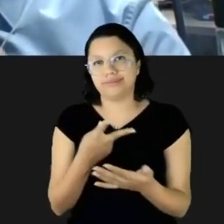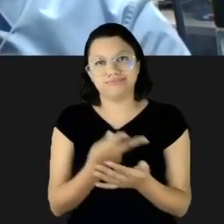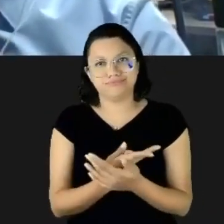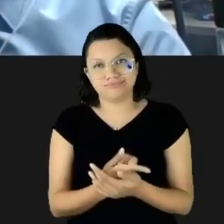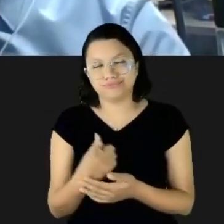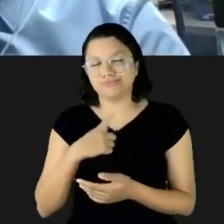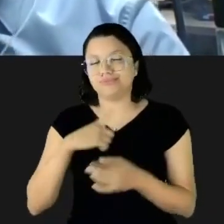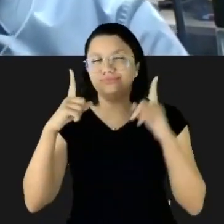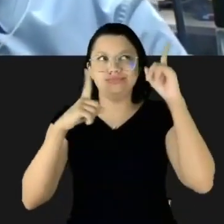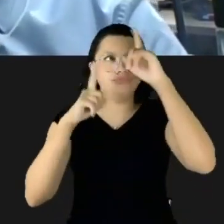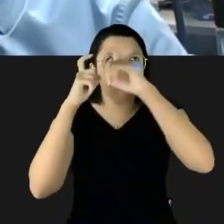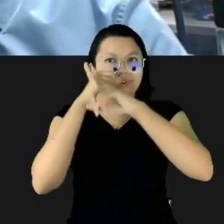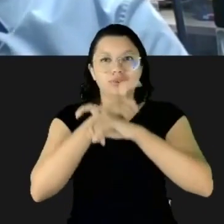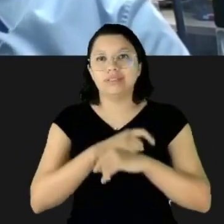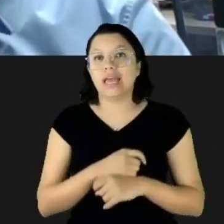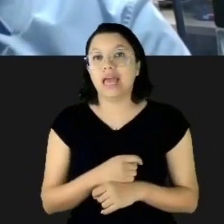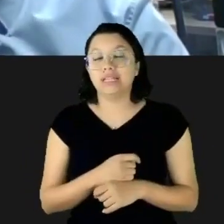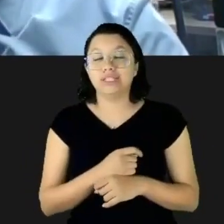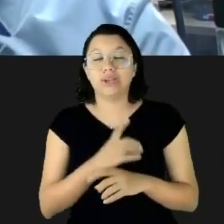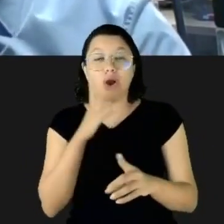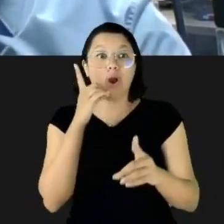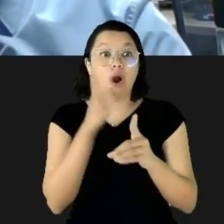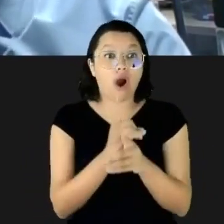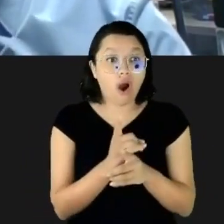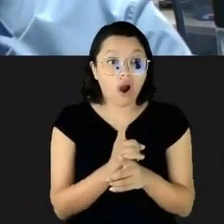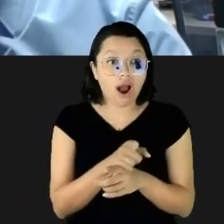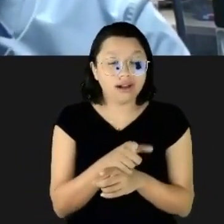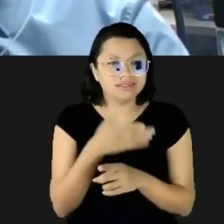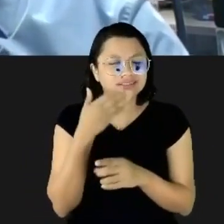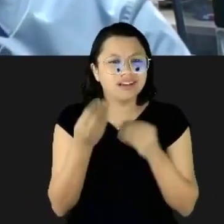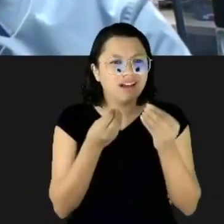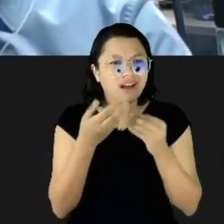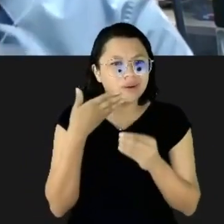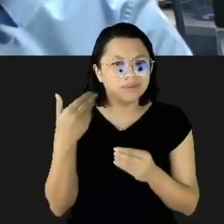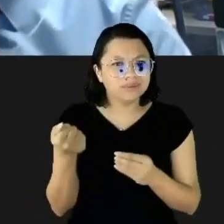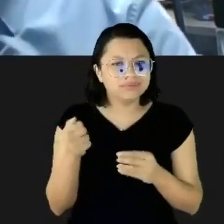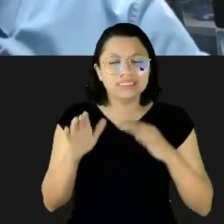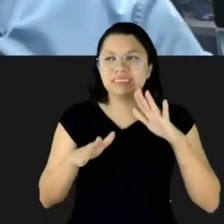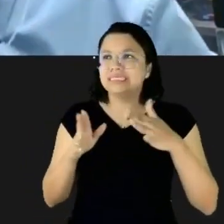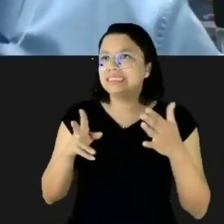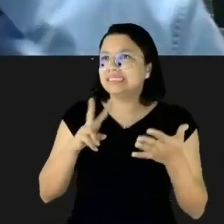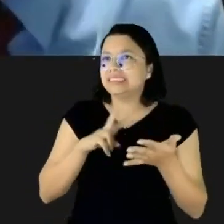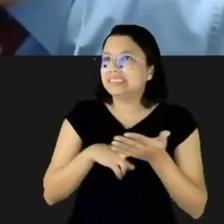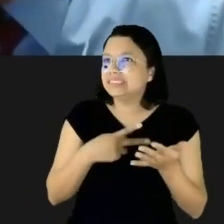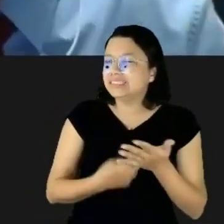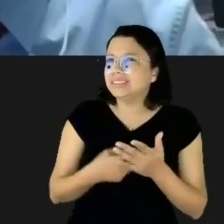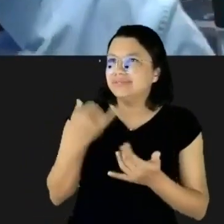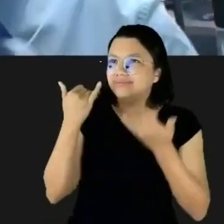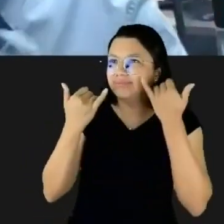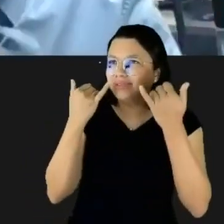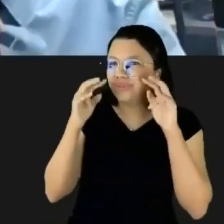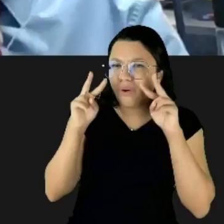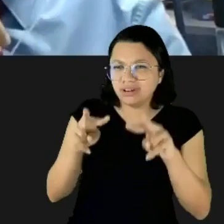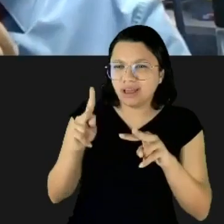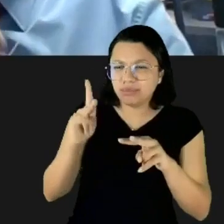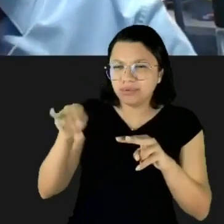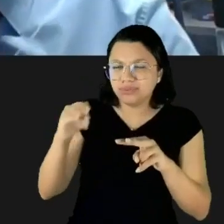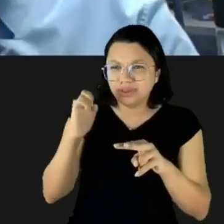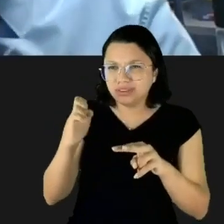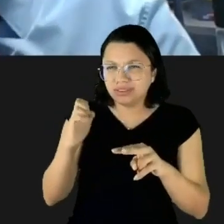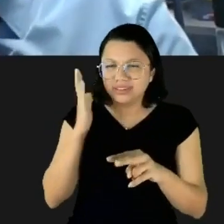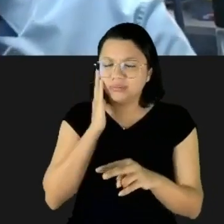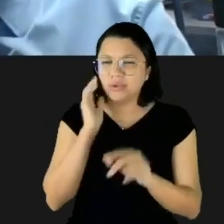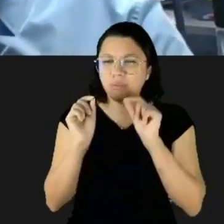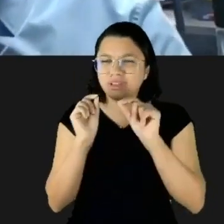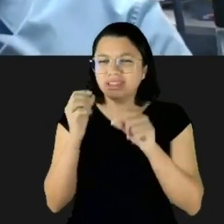essas opções de melhoria, nós não conseguimos muitas vezes traduzir informações, olhar para o PJE e saber o que está certo, que está